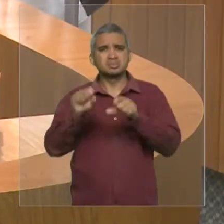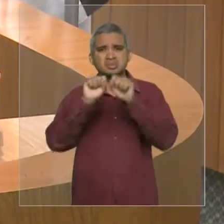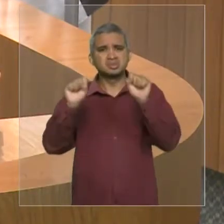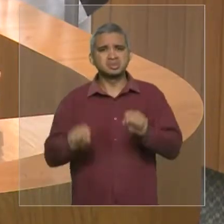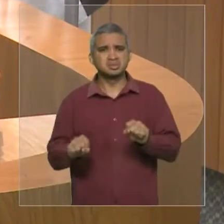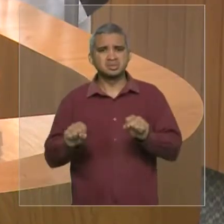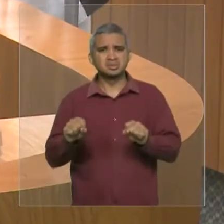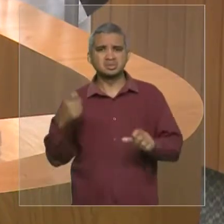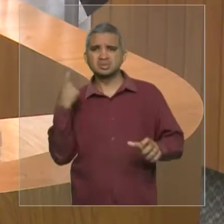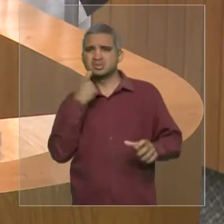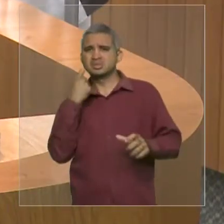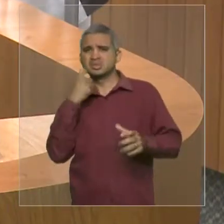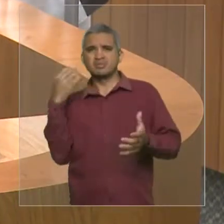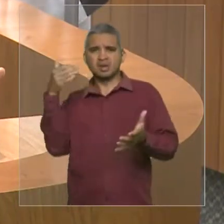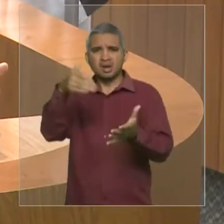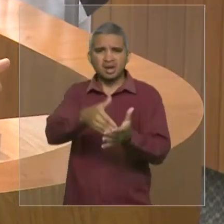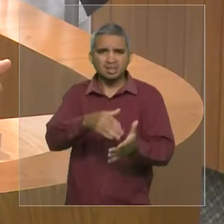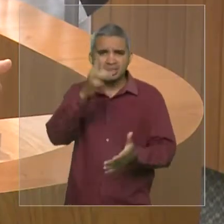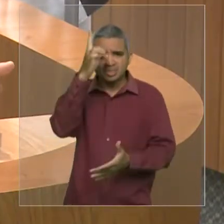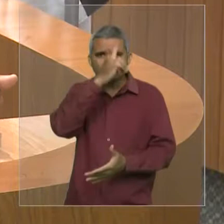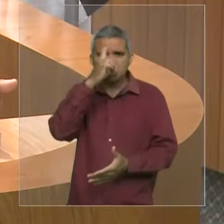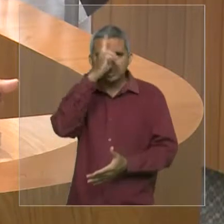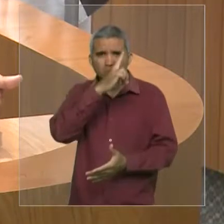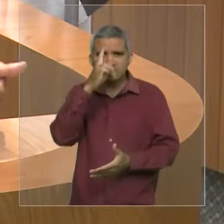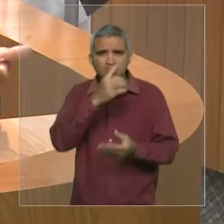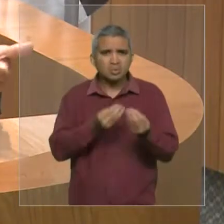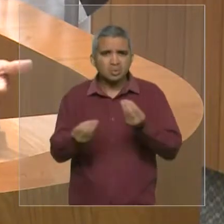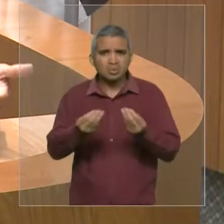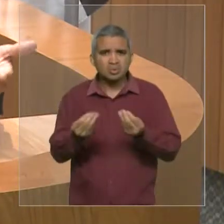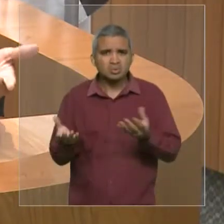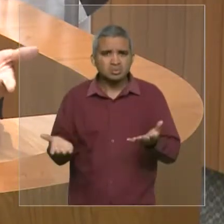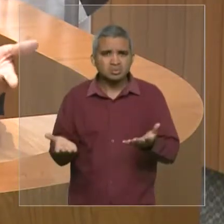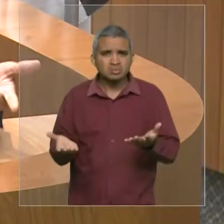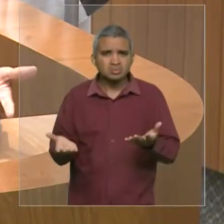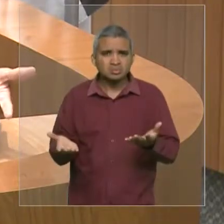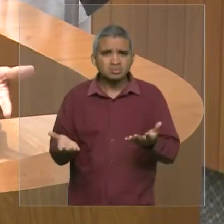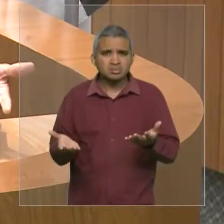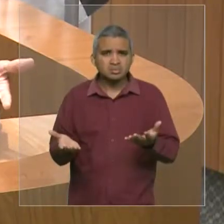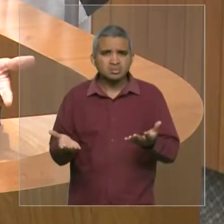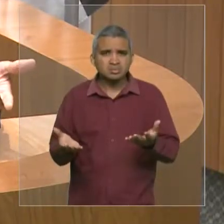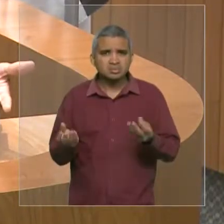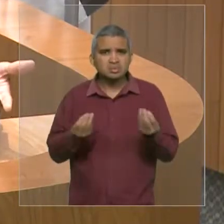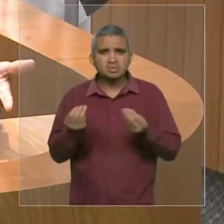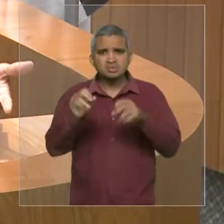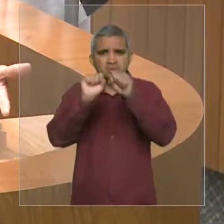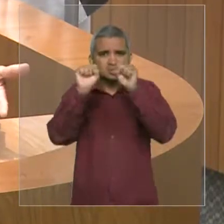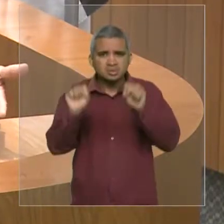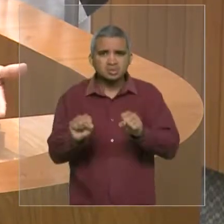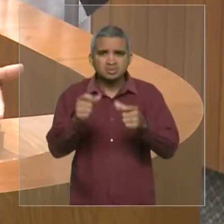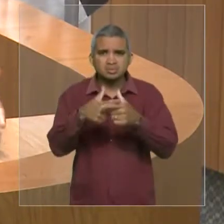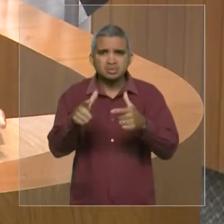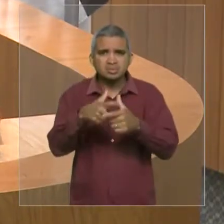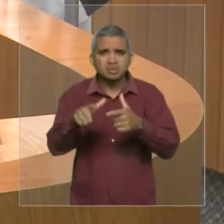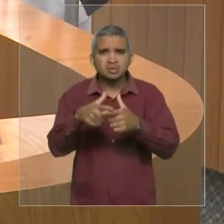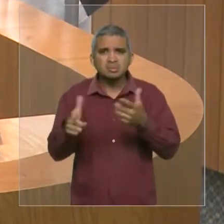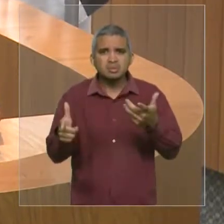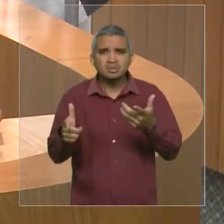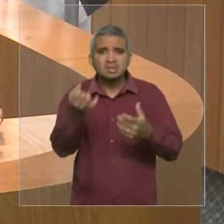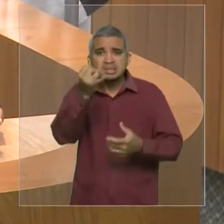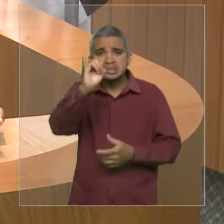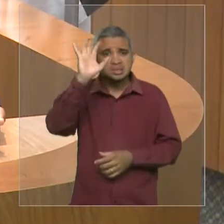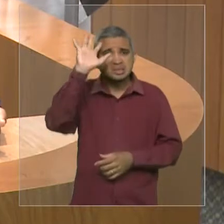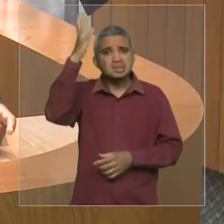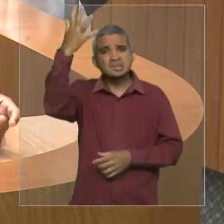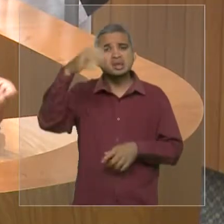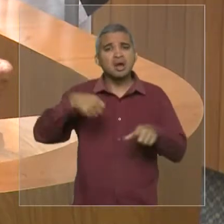uma delegacia ficar assim? A moto vai sair de São Luís pelo simples fato do governador, seus administradores, não resolver